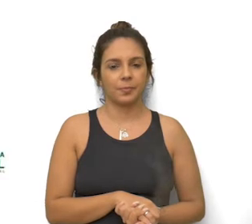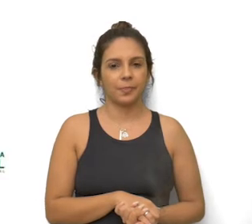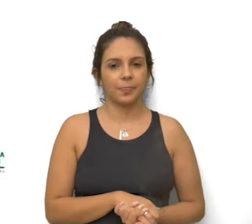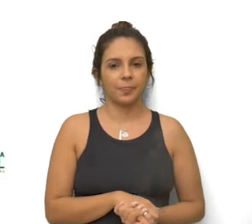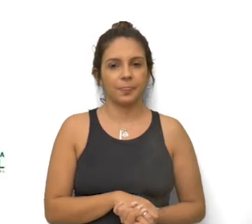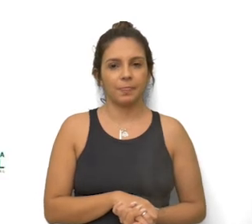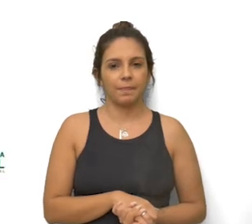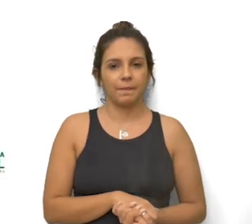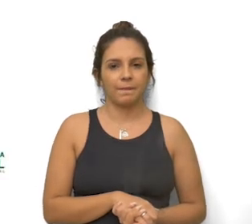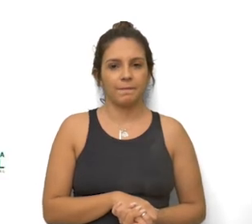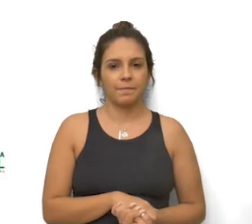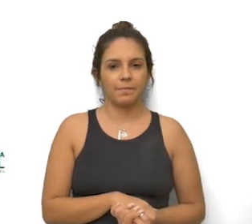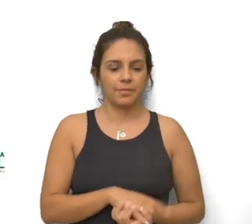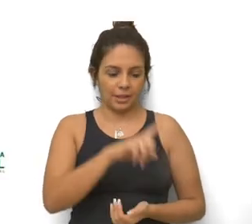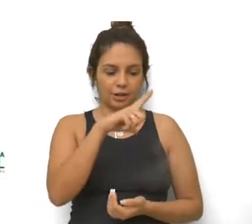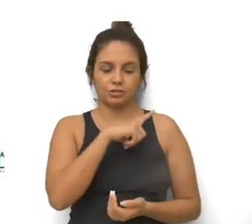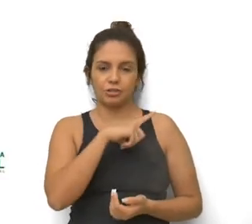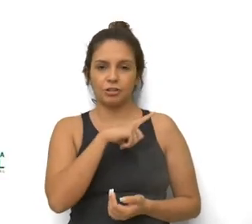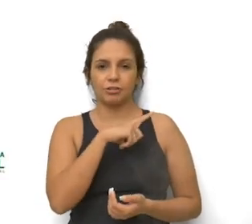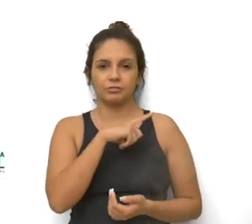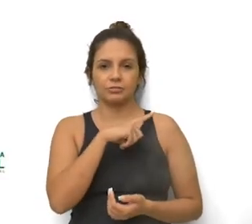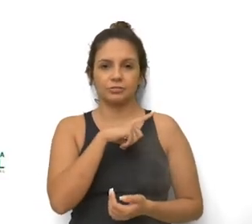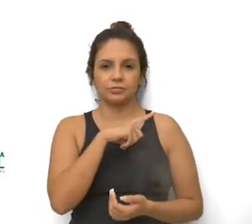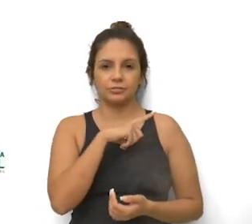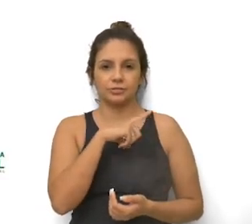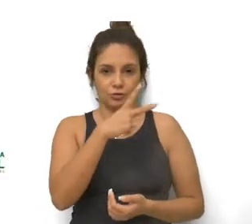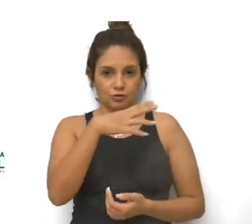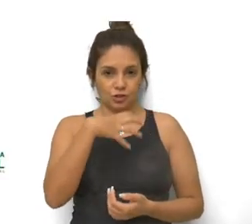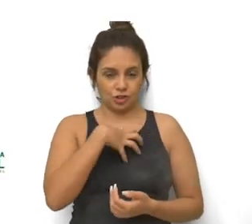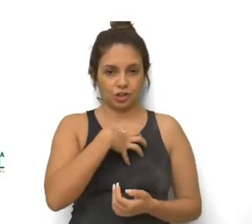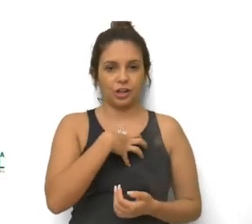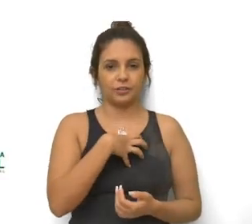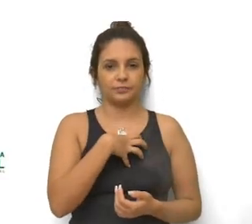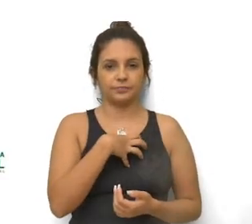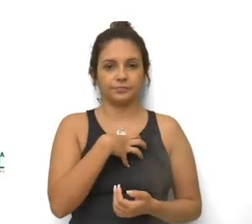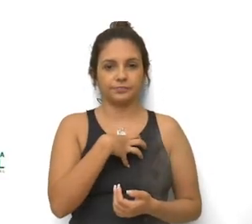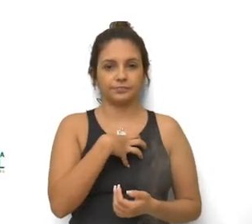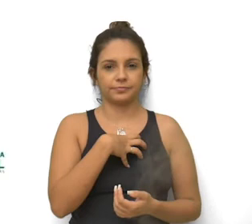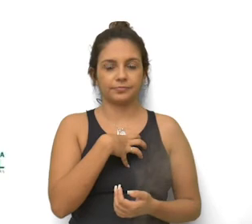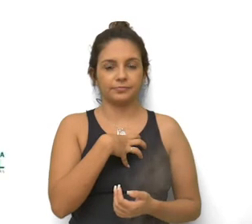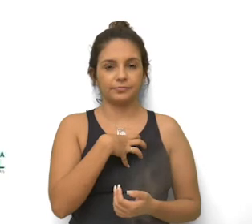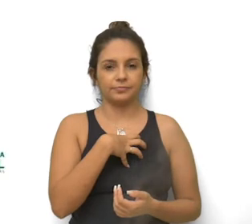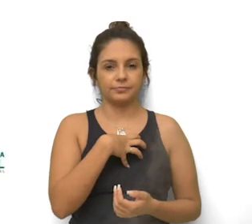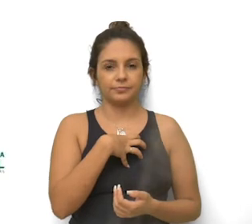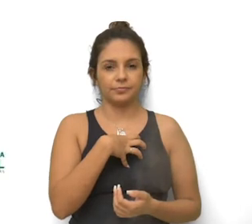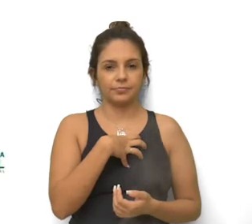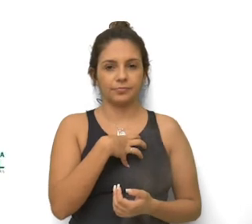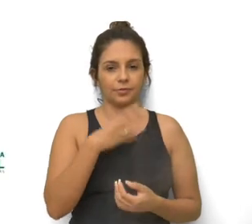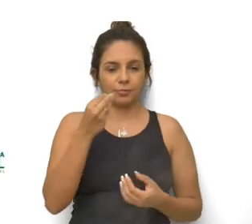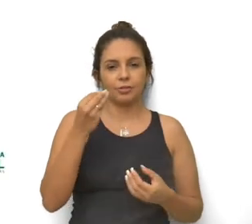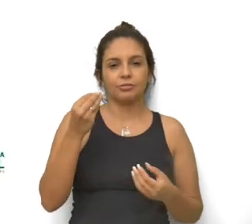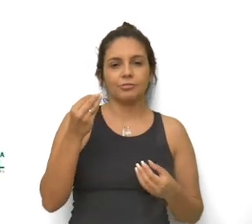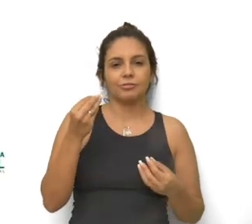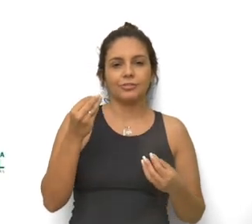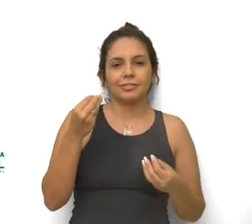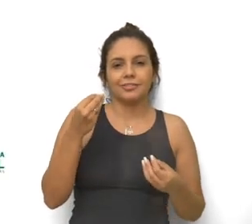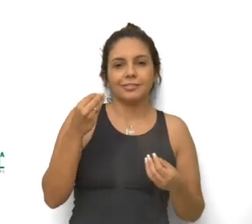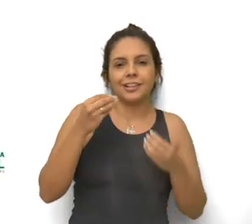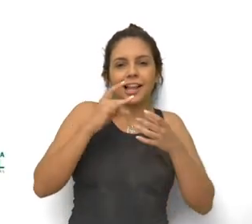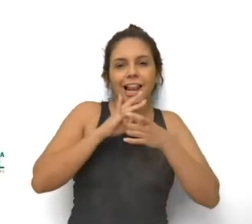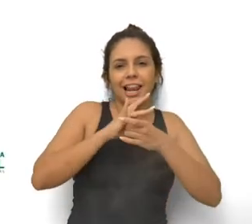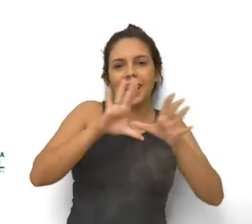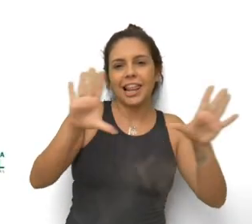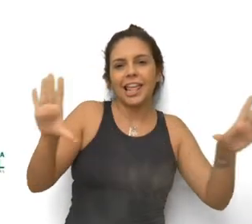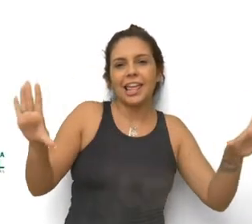e eles tinham essa característica de ser muito flexíveis e livres em matéria